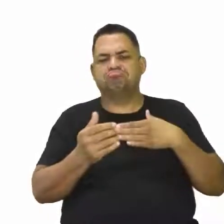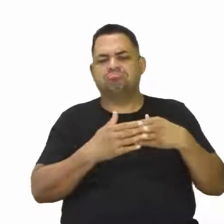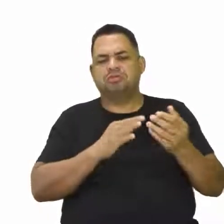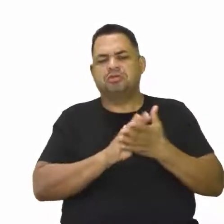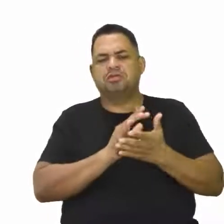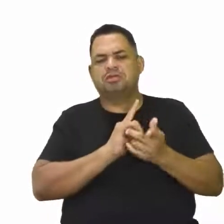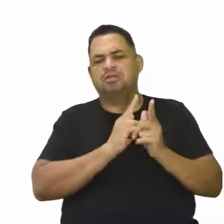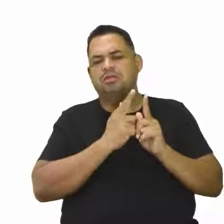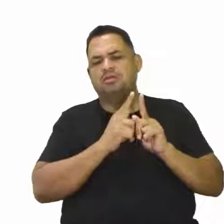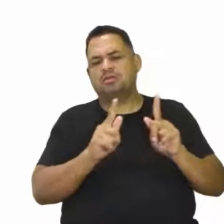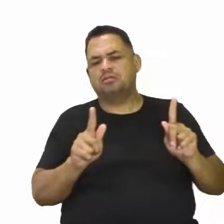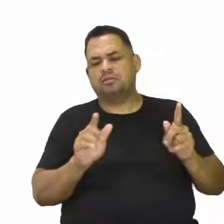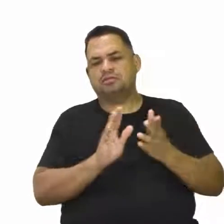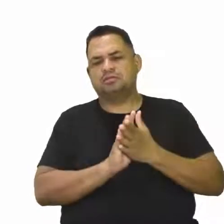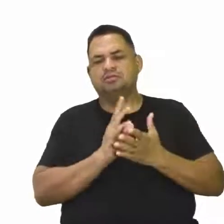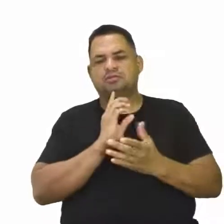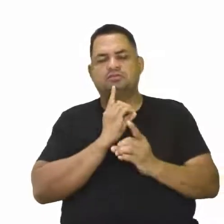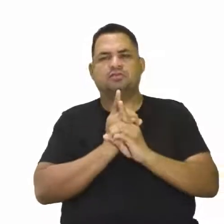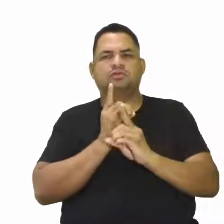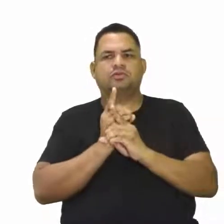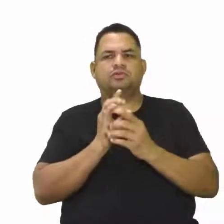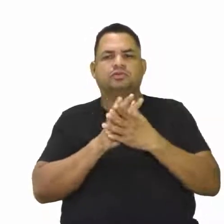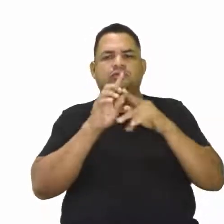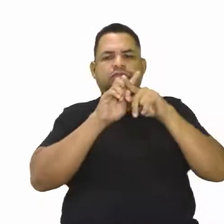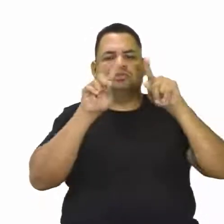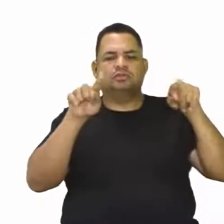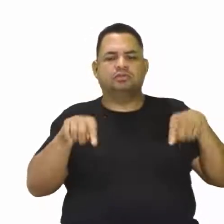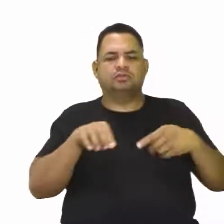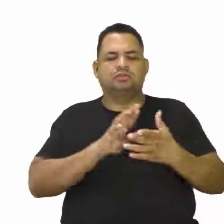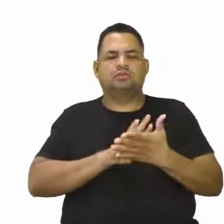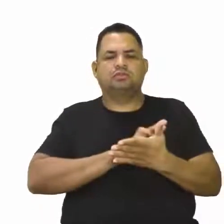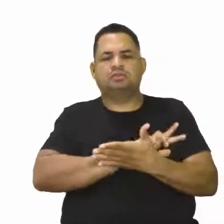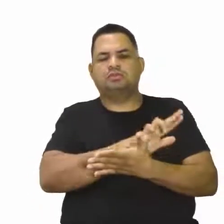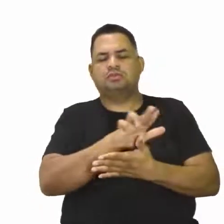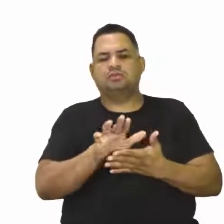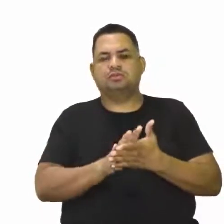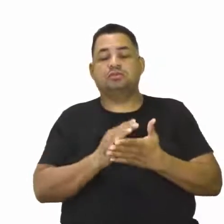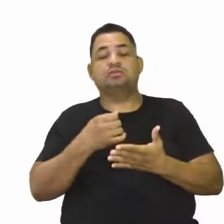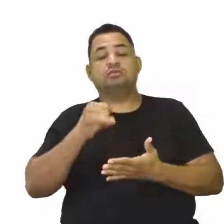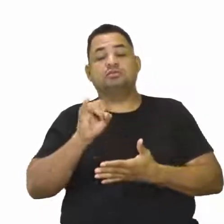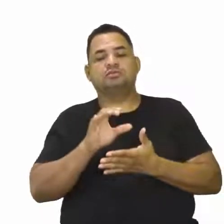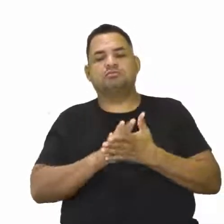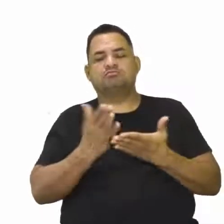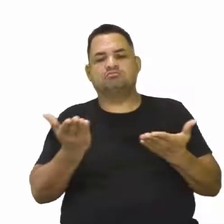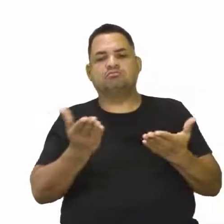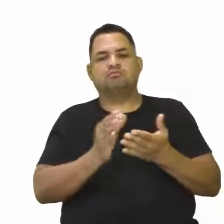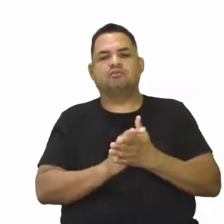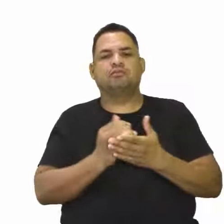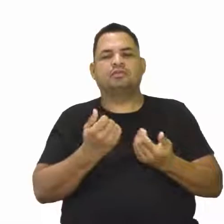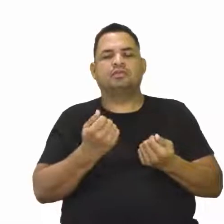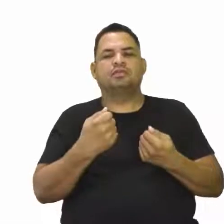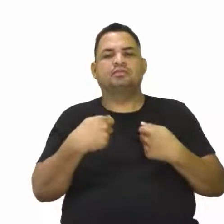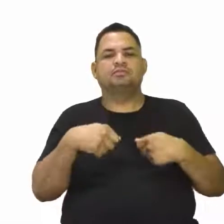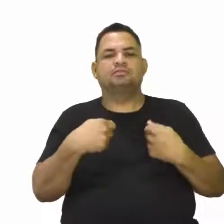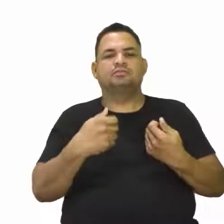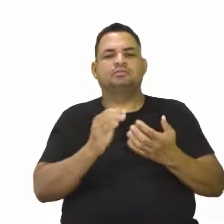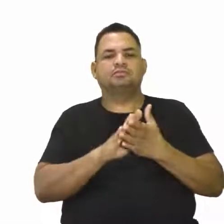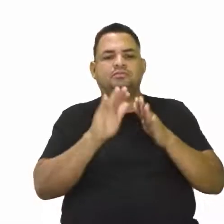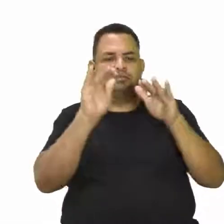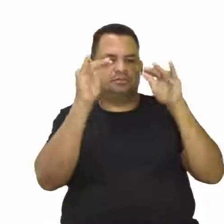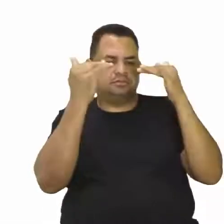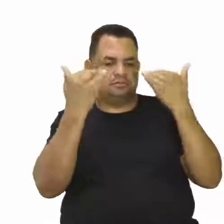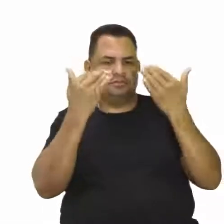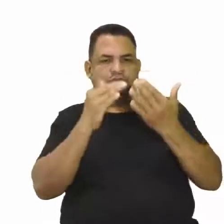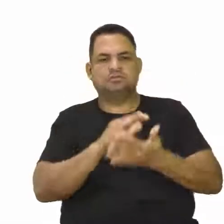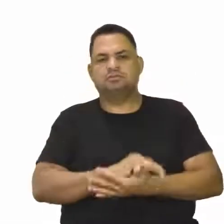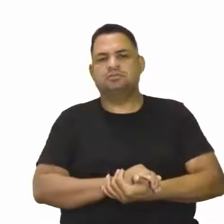pesquisarem, eles vão encontrar uma tabelinha enorme aí com várias delas. E se você não quiser ter esse trabalho, também você só precisa prestar atenção